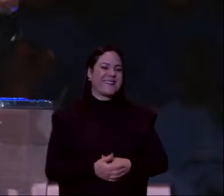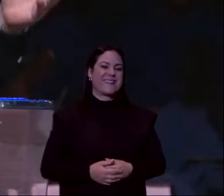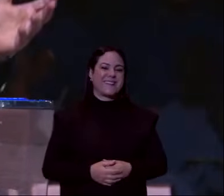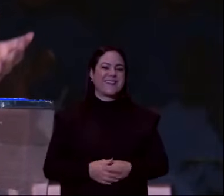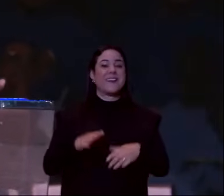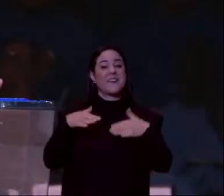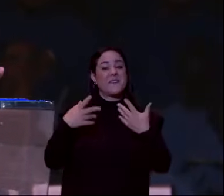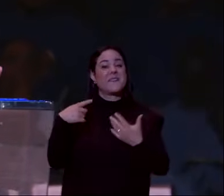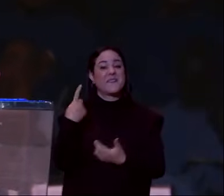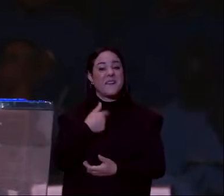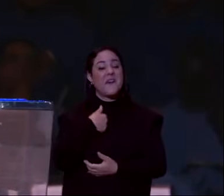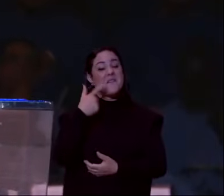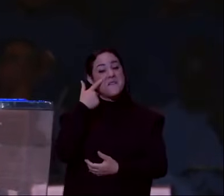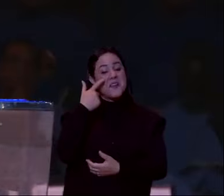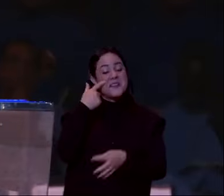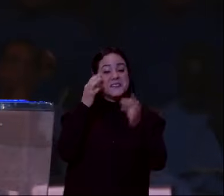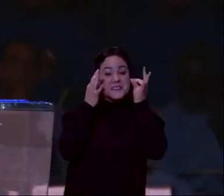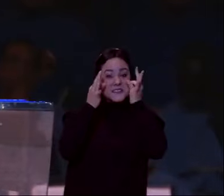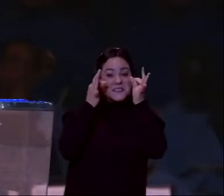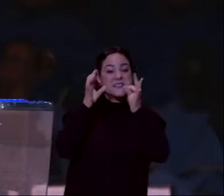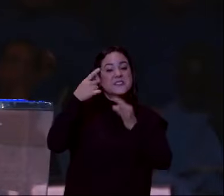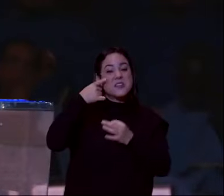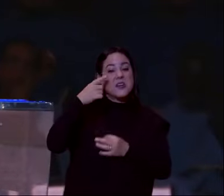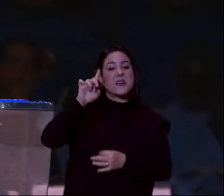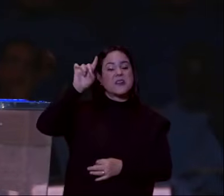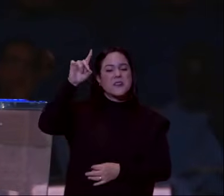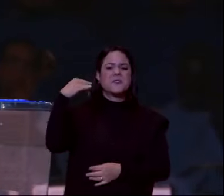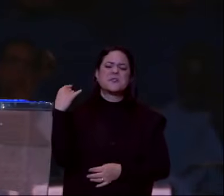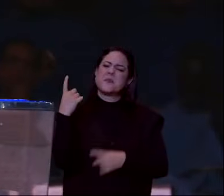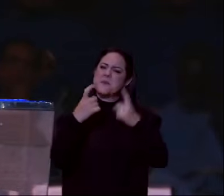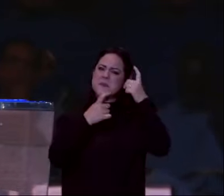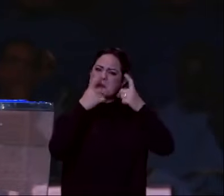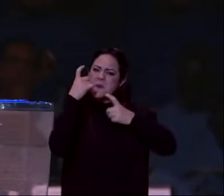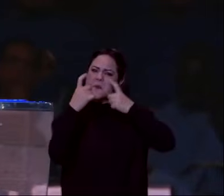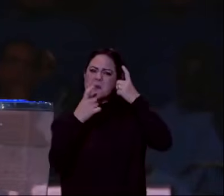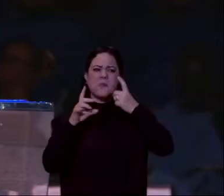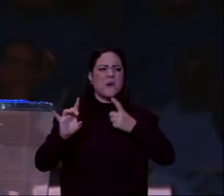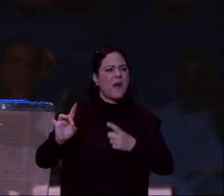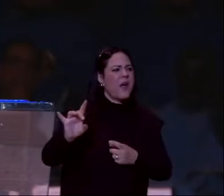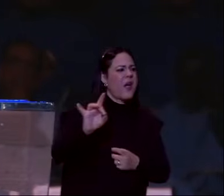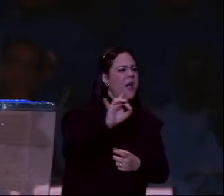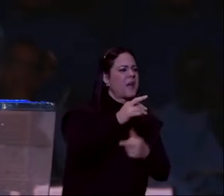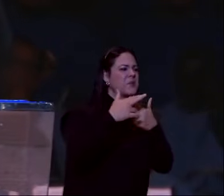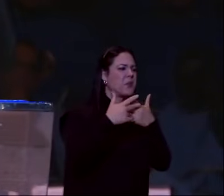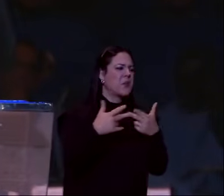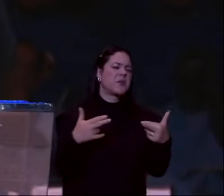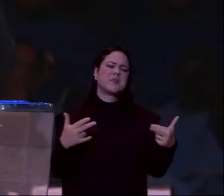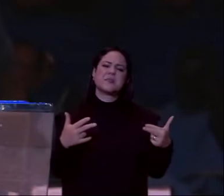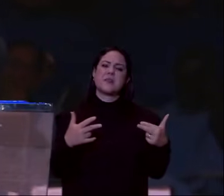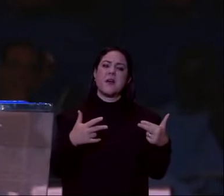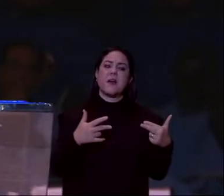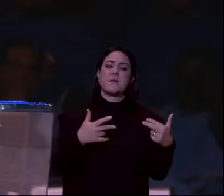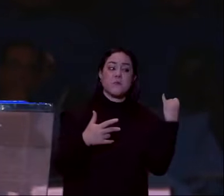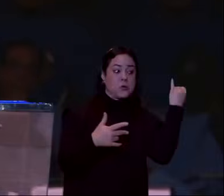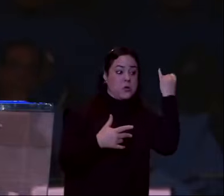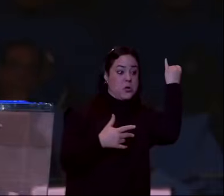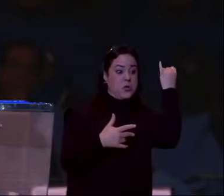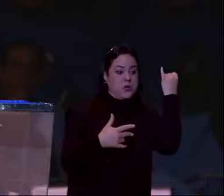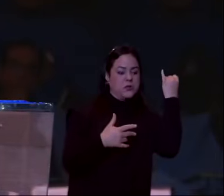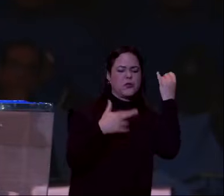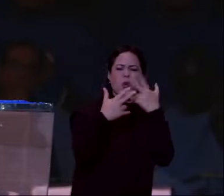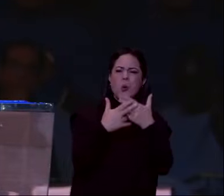Quando a gente ouve essas coisas, a gente descobre de um Deus que se envolve nas coisas grandes da vida, nas